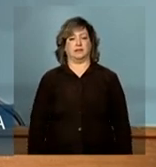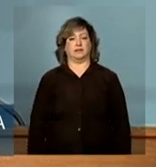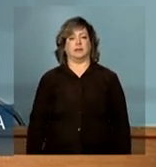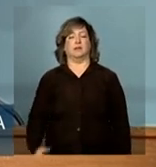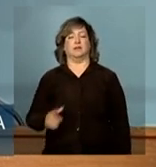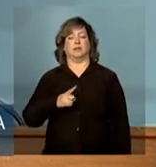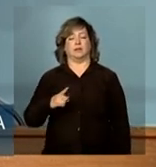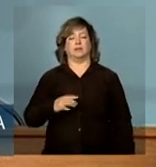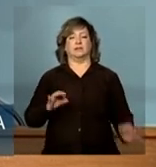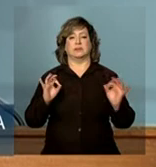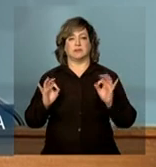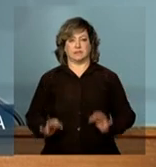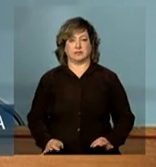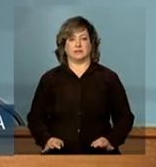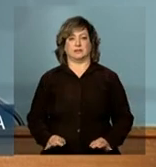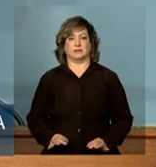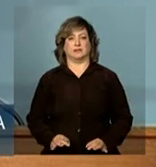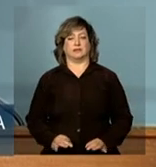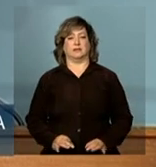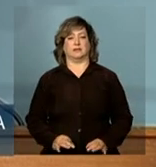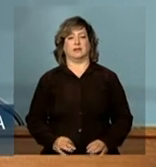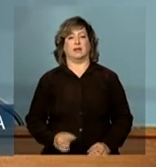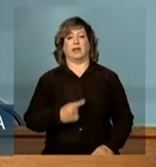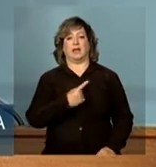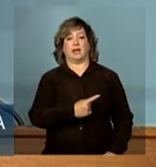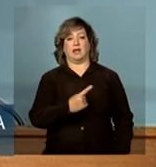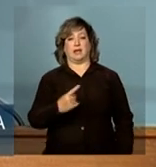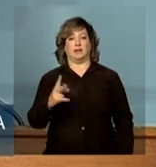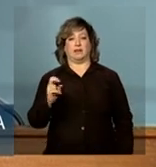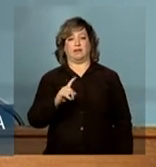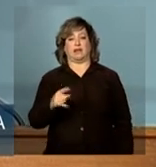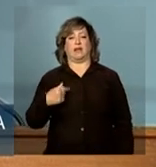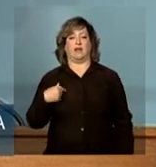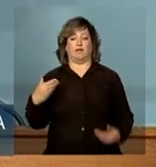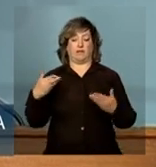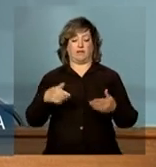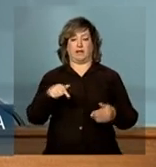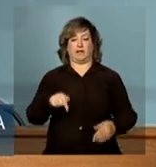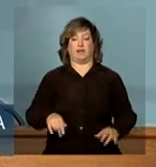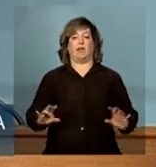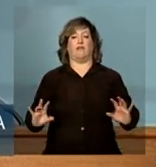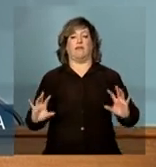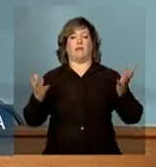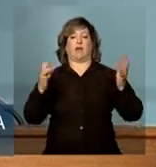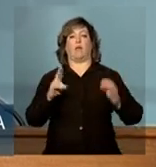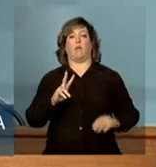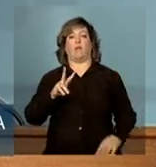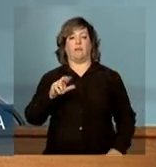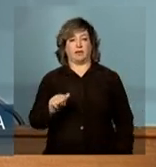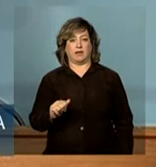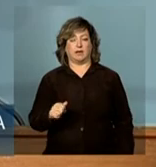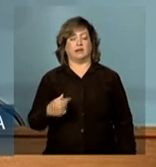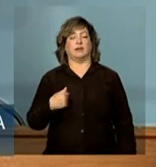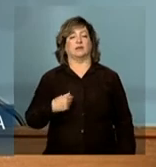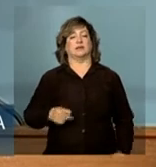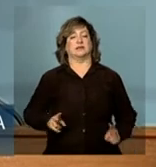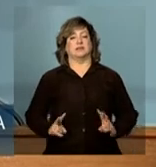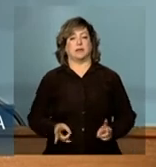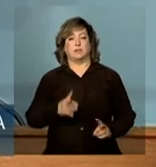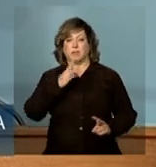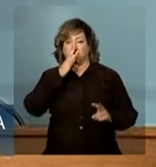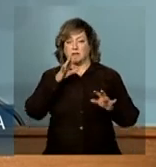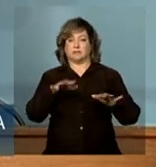tenho certeza que cada vez que eu venho aqui na Festa da Uva, eu também me